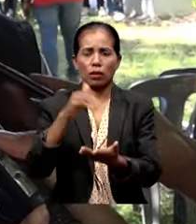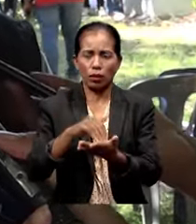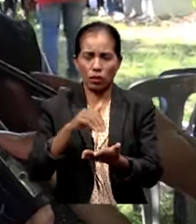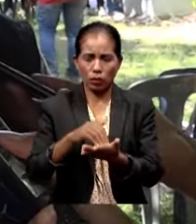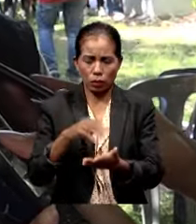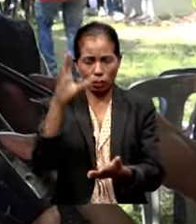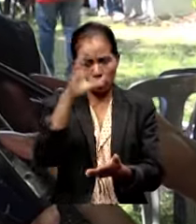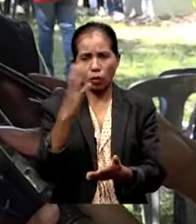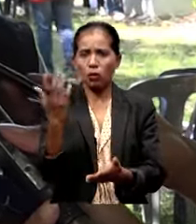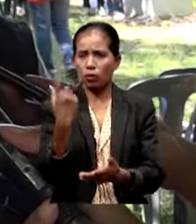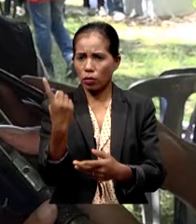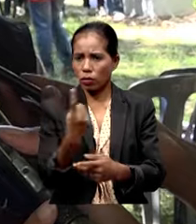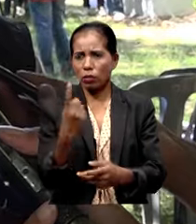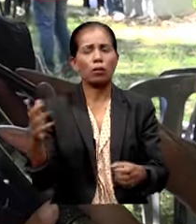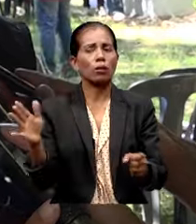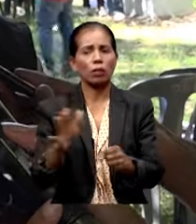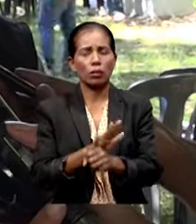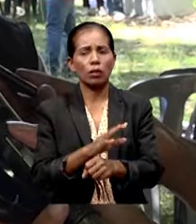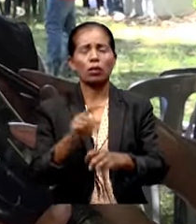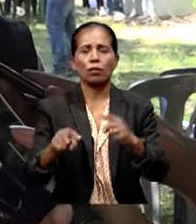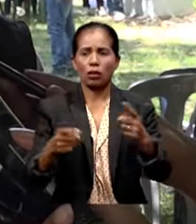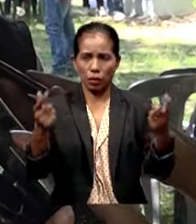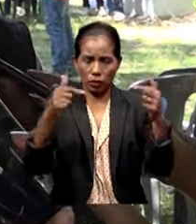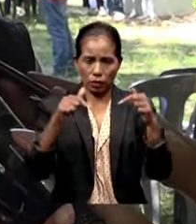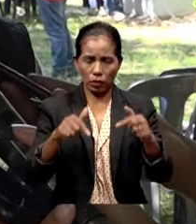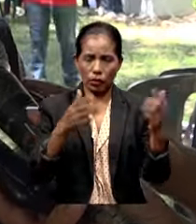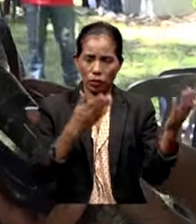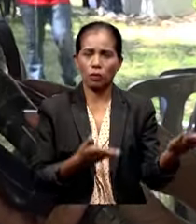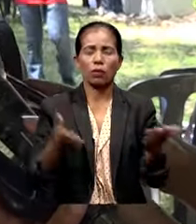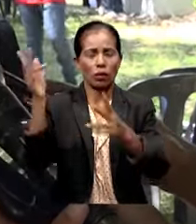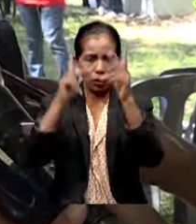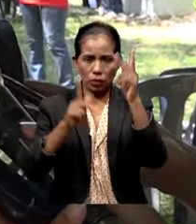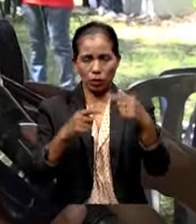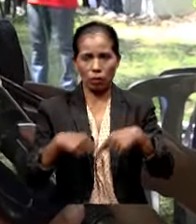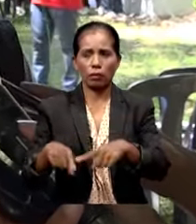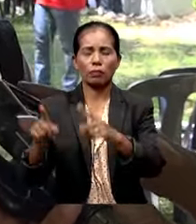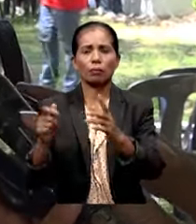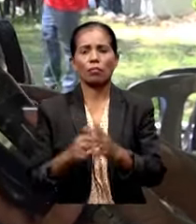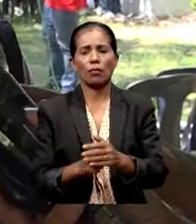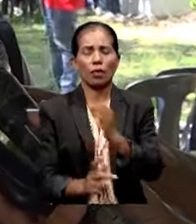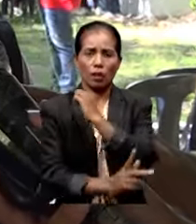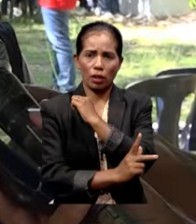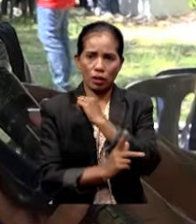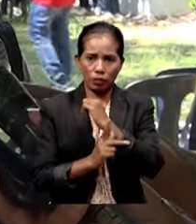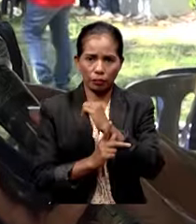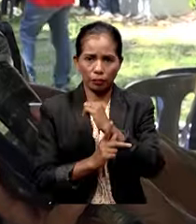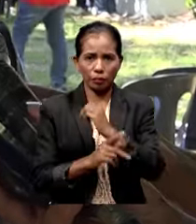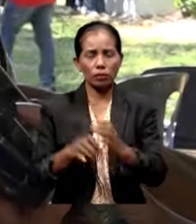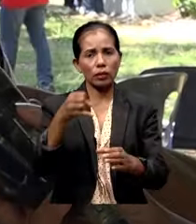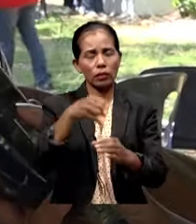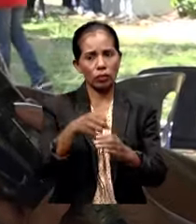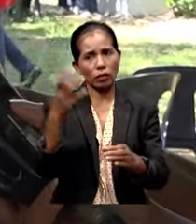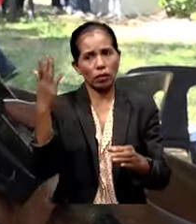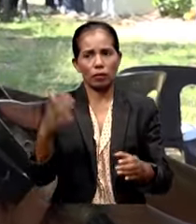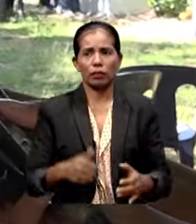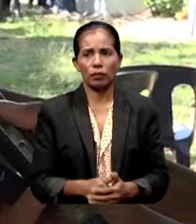sira mas só de completo vai ir quando o comissário mai a lori caso sirne vai quais tipologias de corrupção envolve ainda vai a nessa